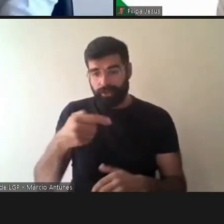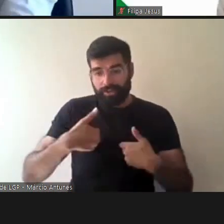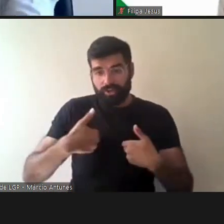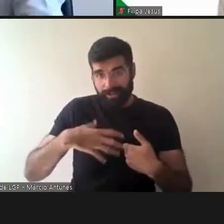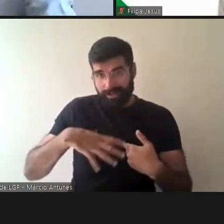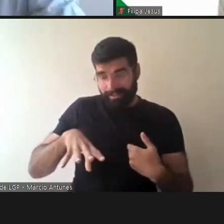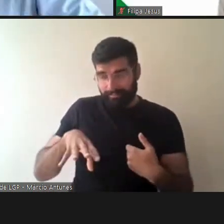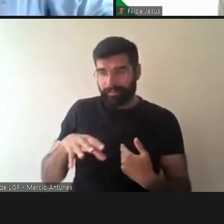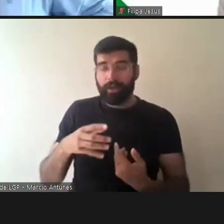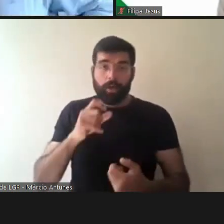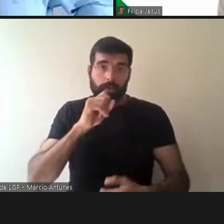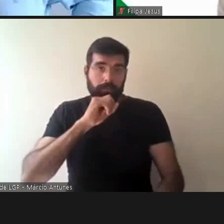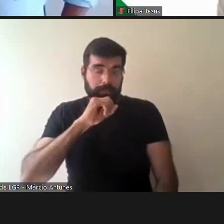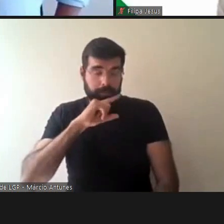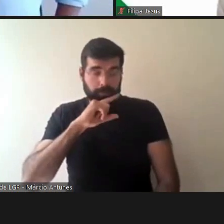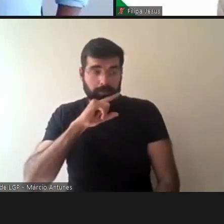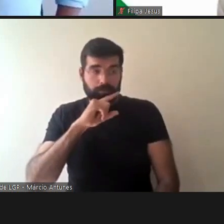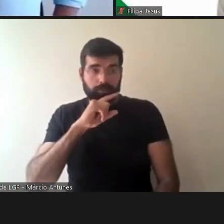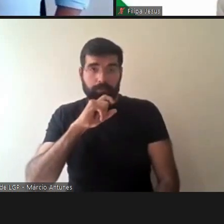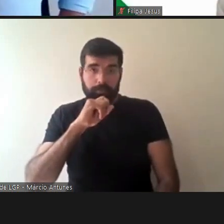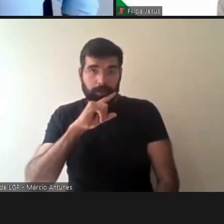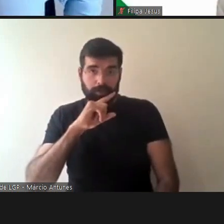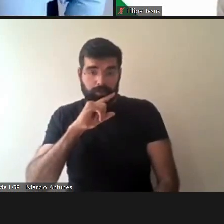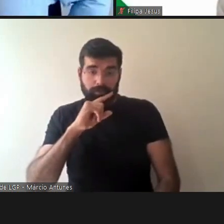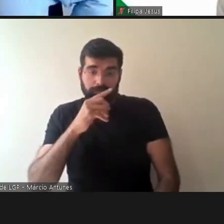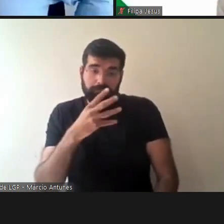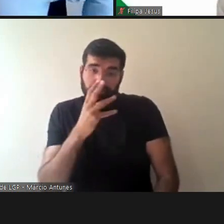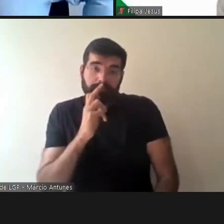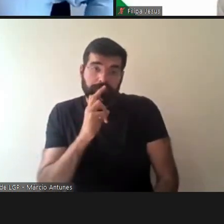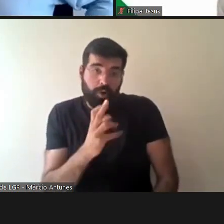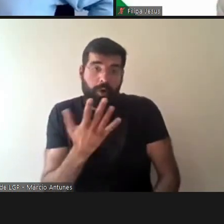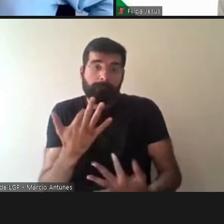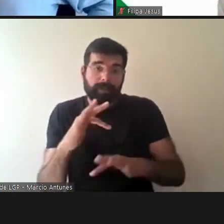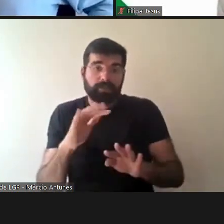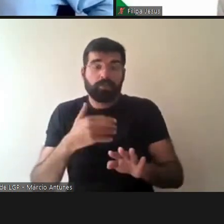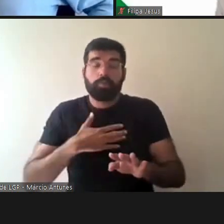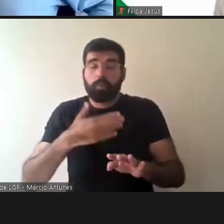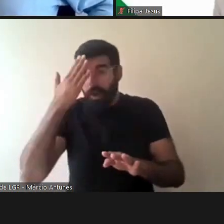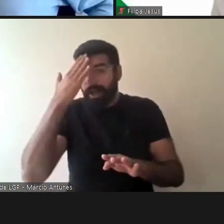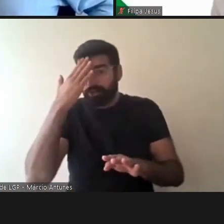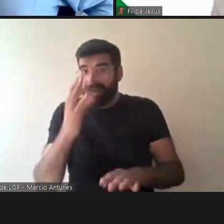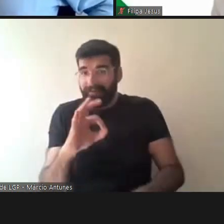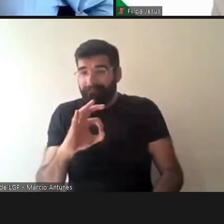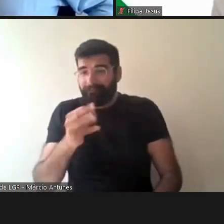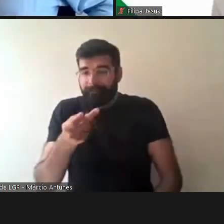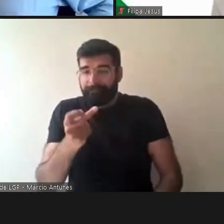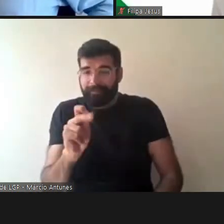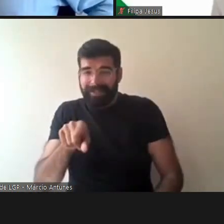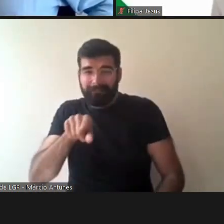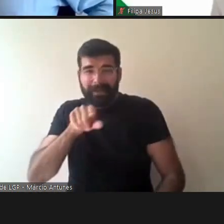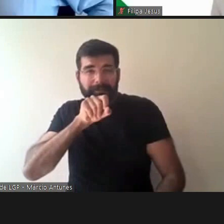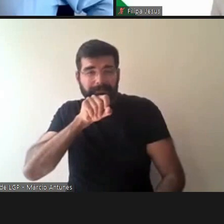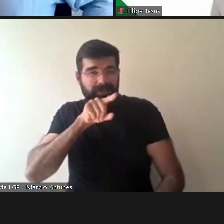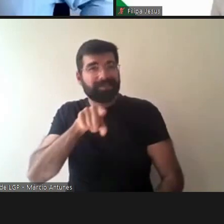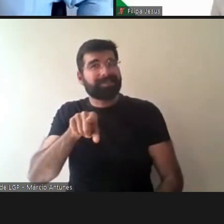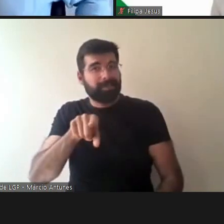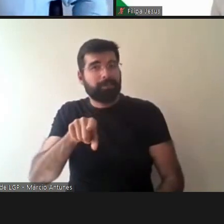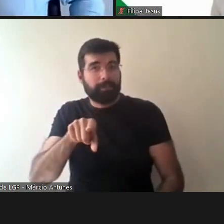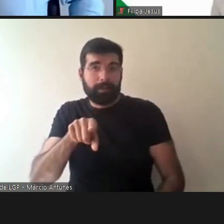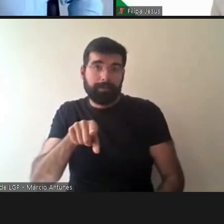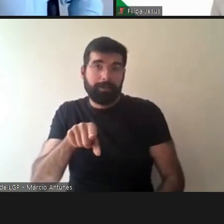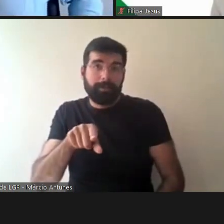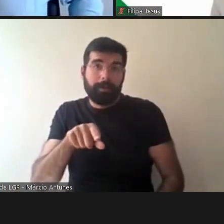Eu posso dar o meu contributo, embora pense que a Filipa seja